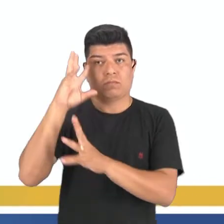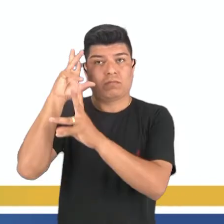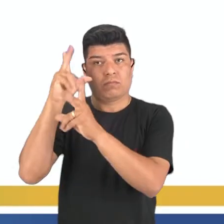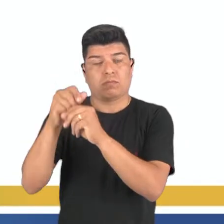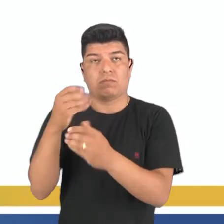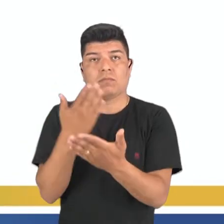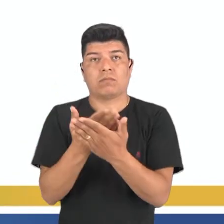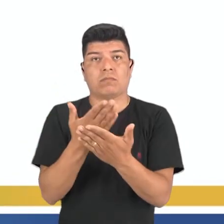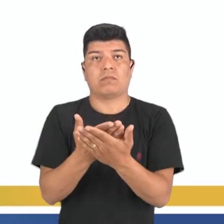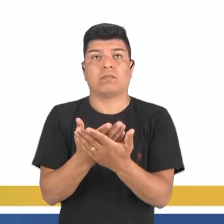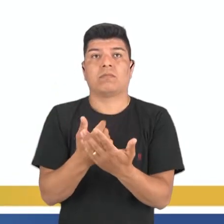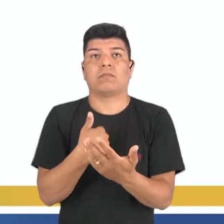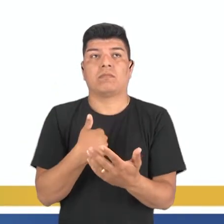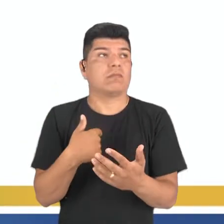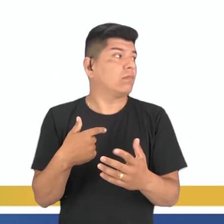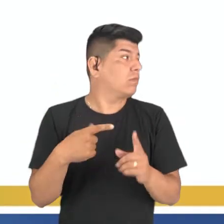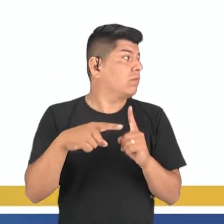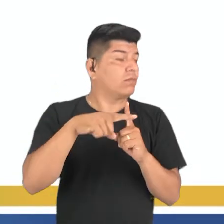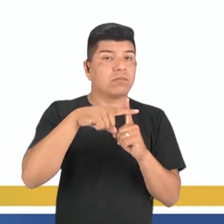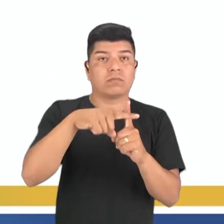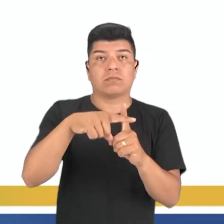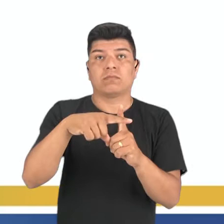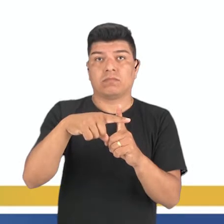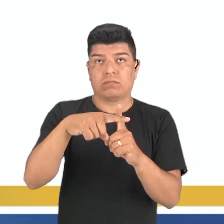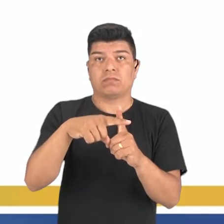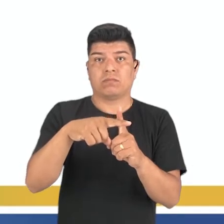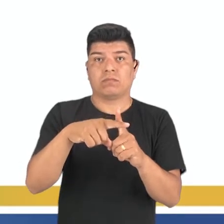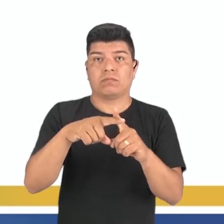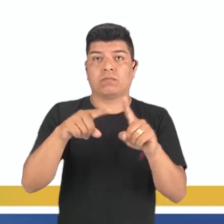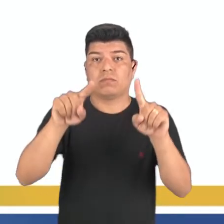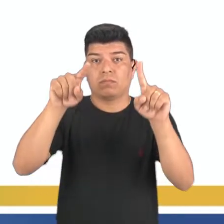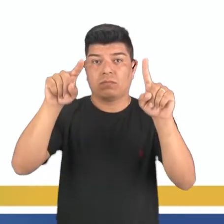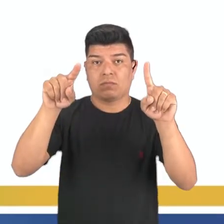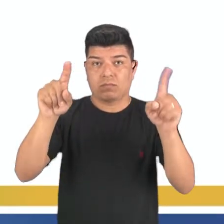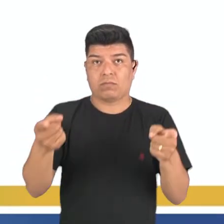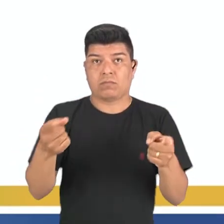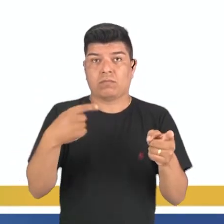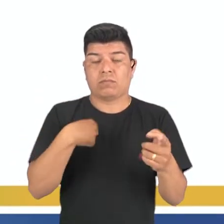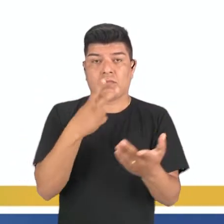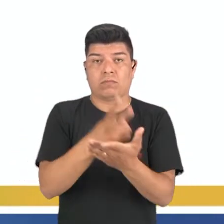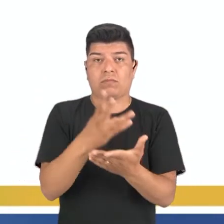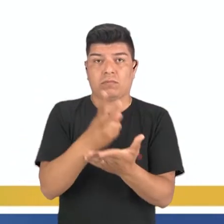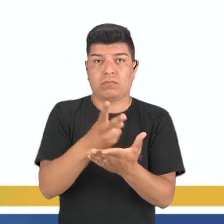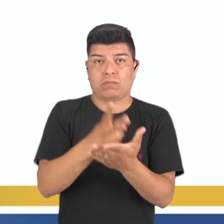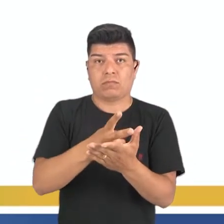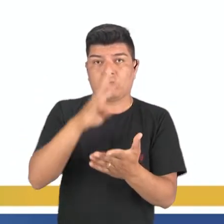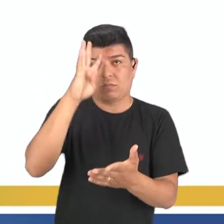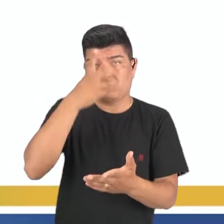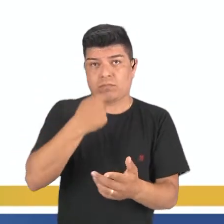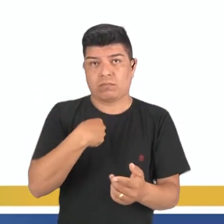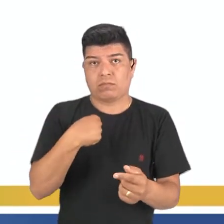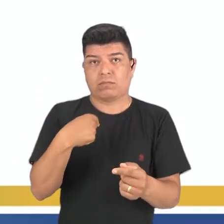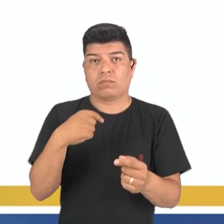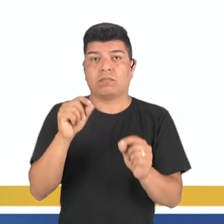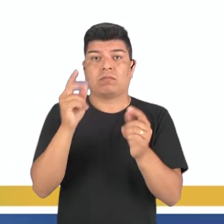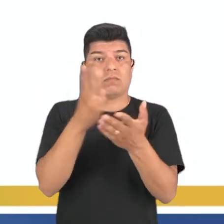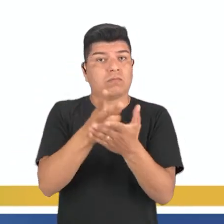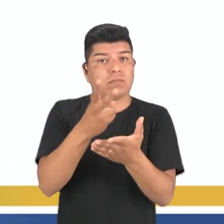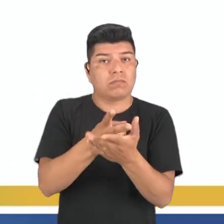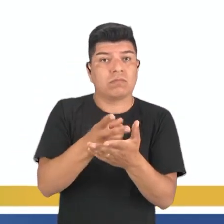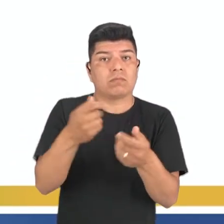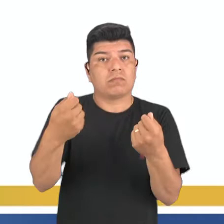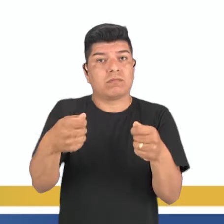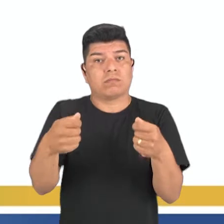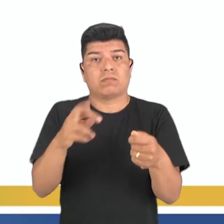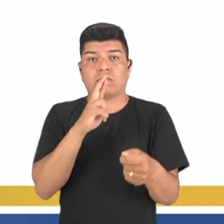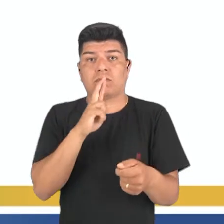última aula, a operação de adição é fechada nos racionais. Então sempre que a gente for resolver essas expressões, sempre temos que